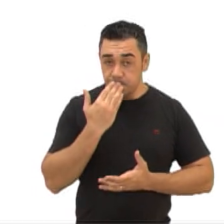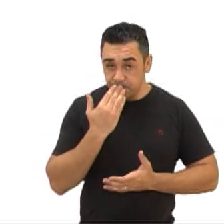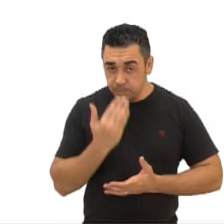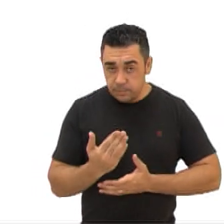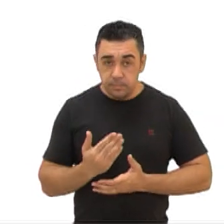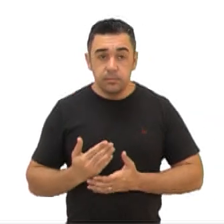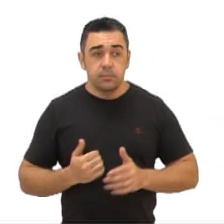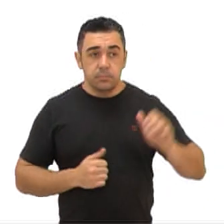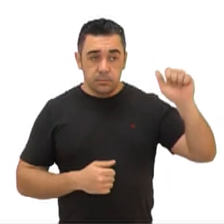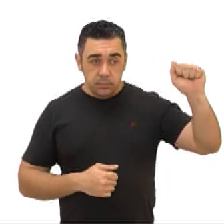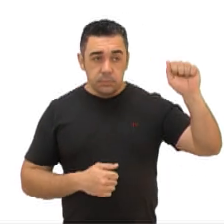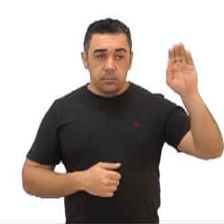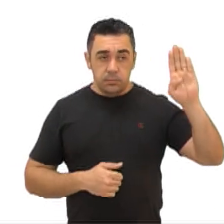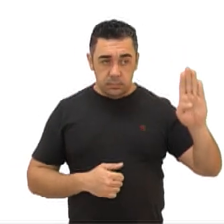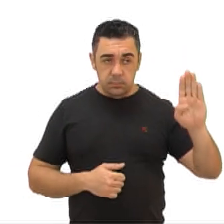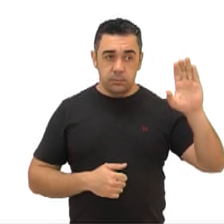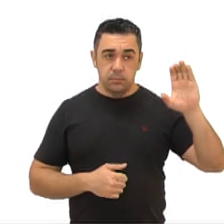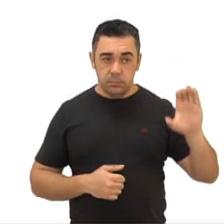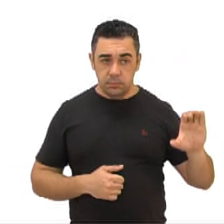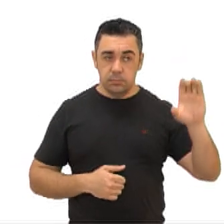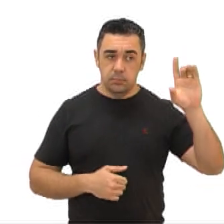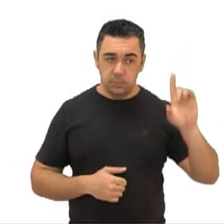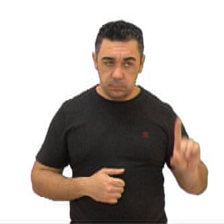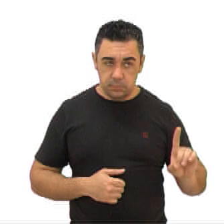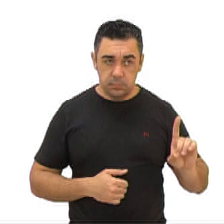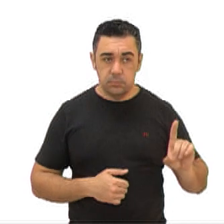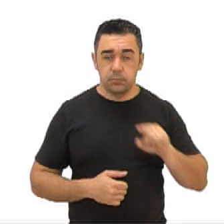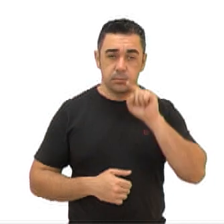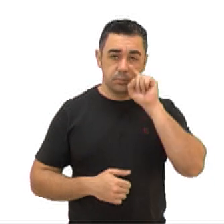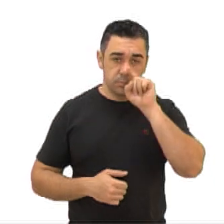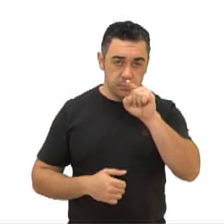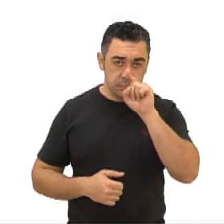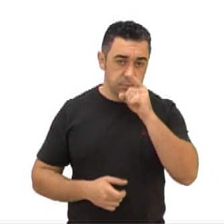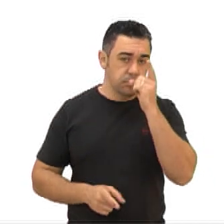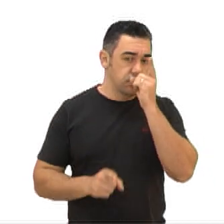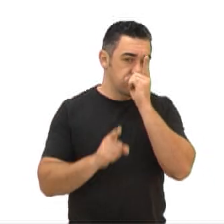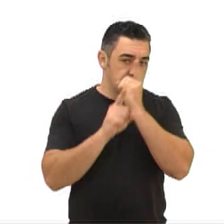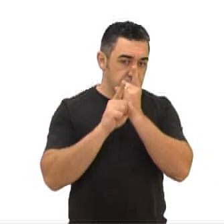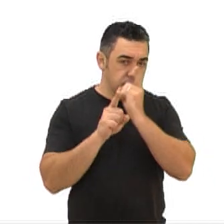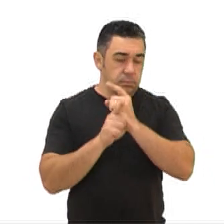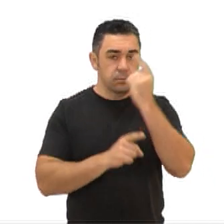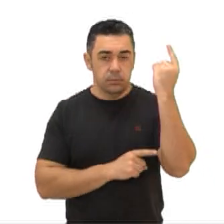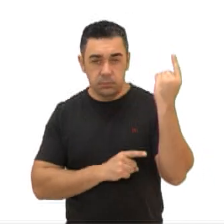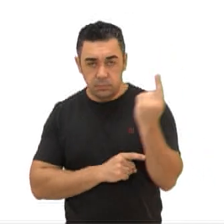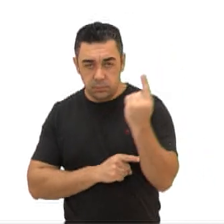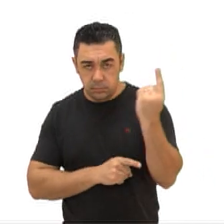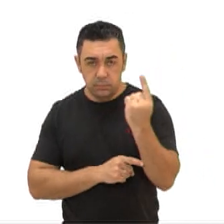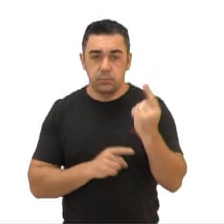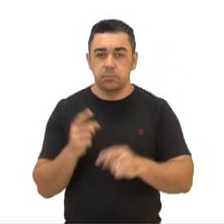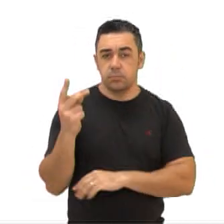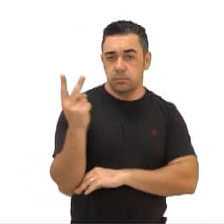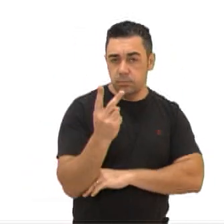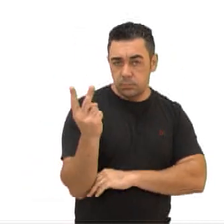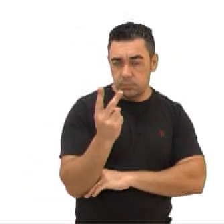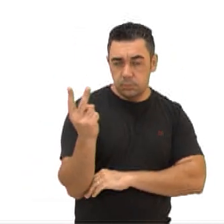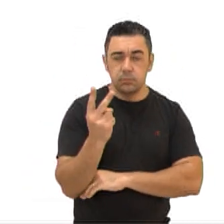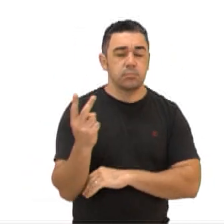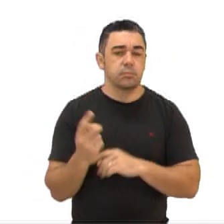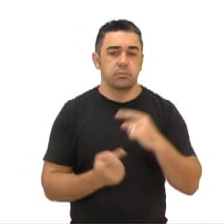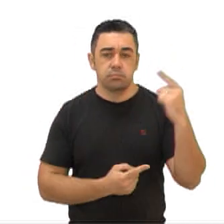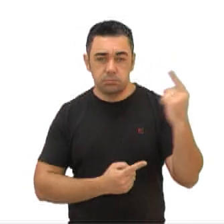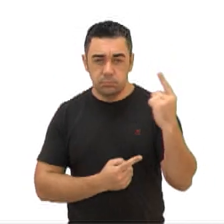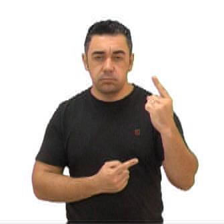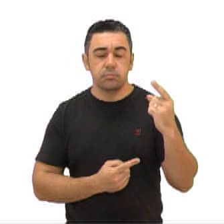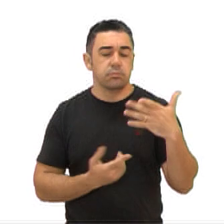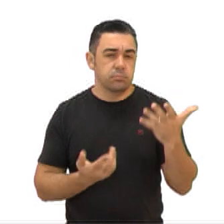em cada uma das seguintes igualdades, você identifique o que é primeiro membro e o que é segundo membro.